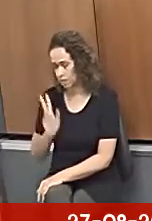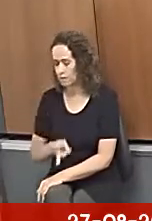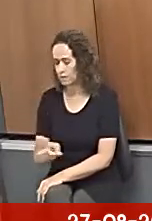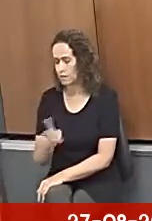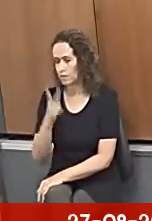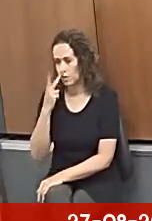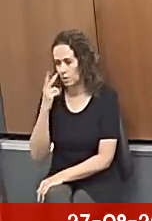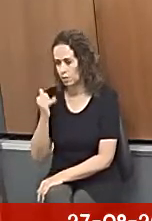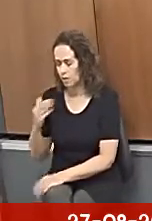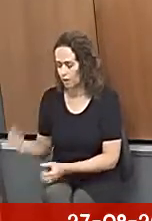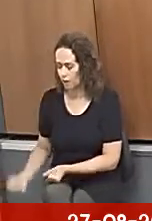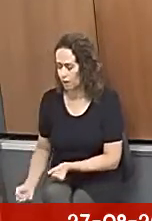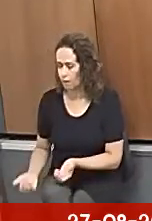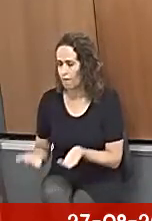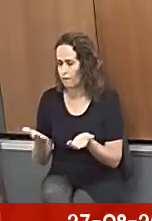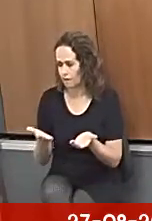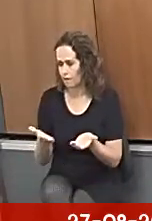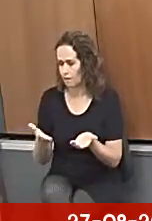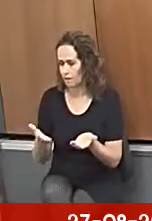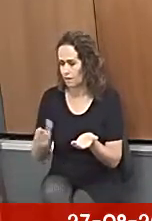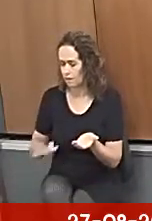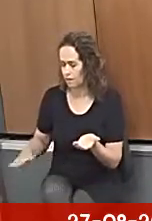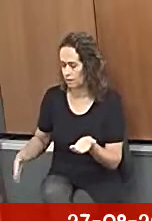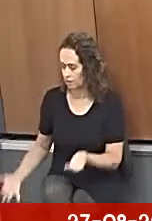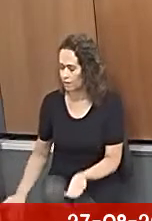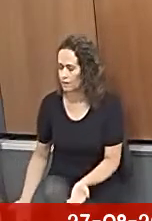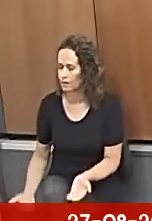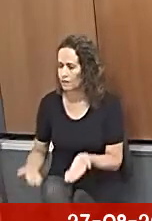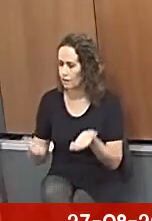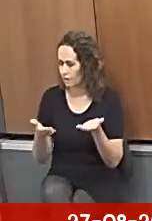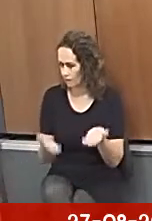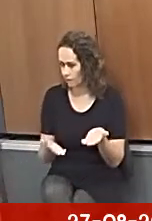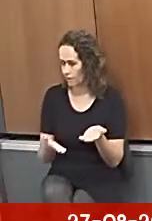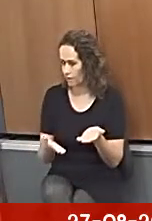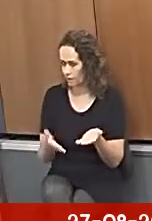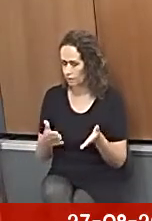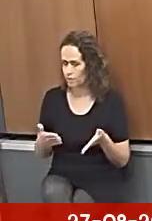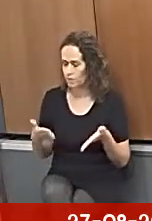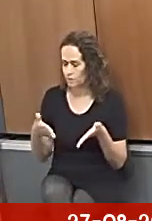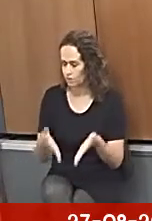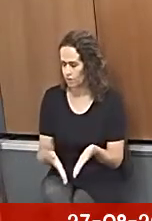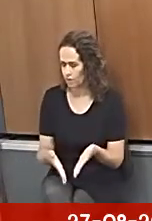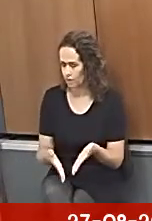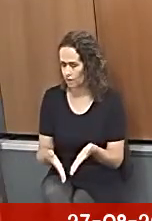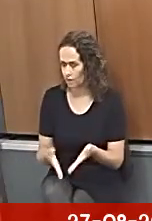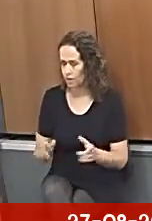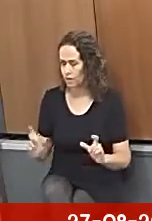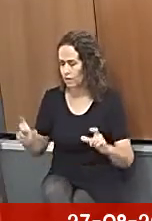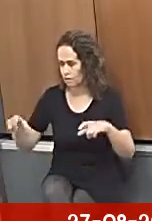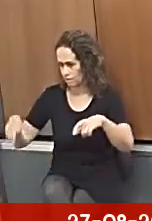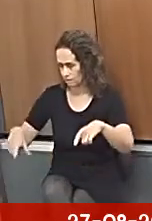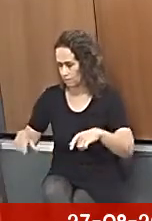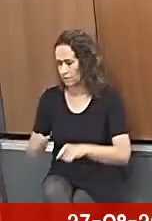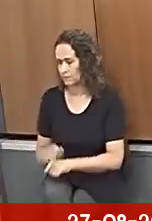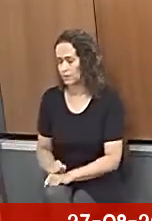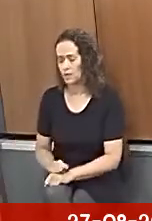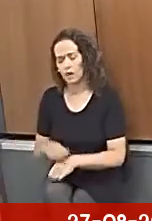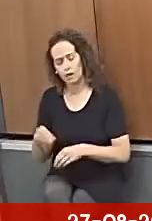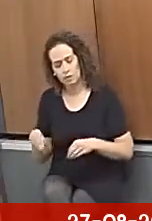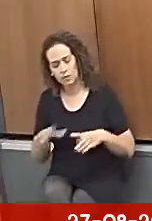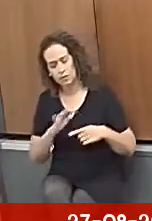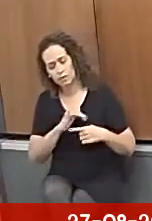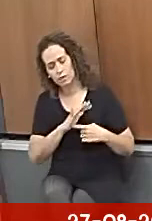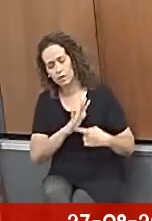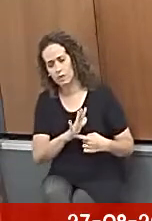ela tem que carregar o filho dela pra descer para ter acesso ao campo vou levar suas observações e eu só estou aí